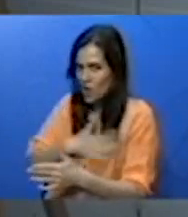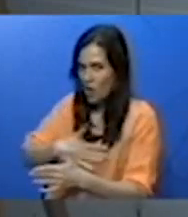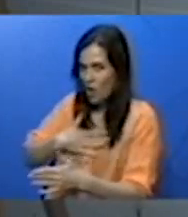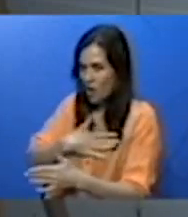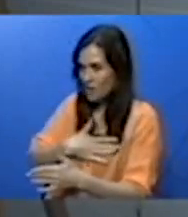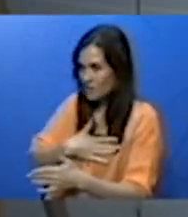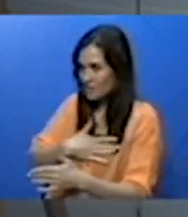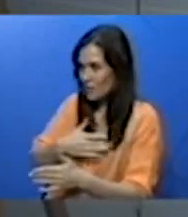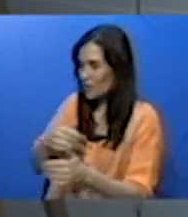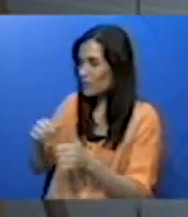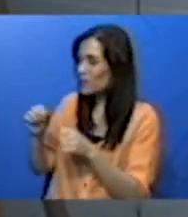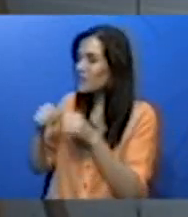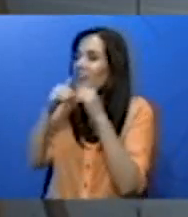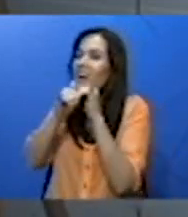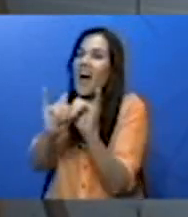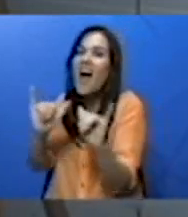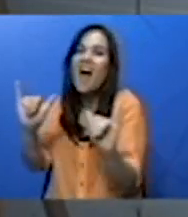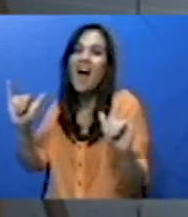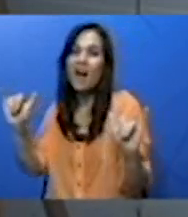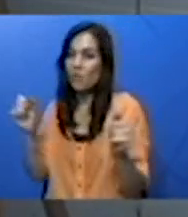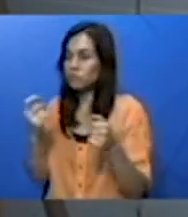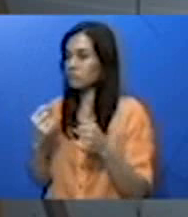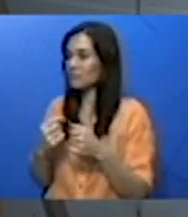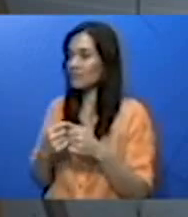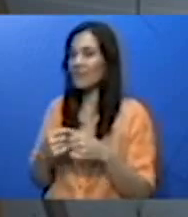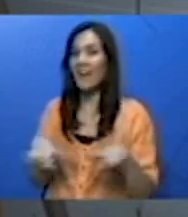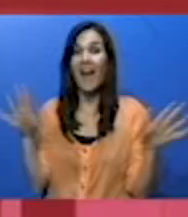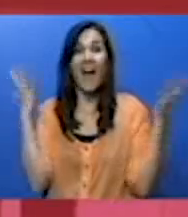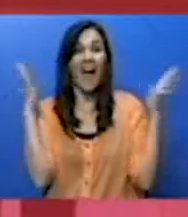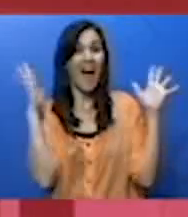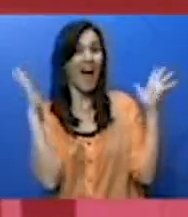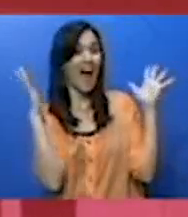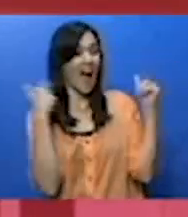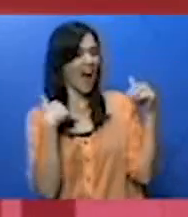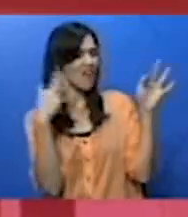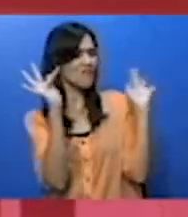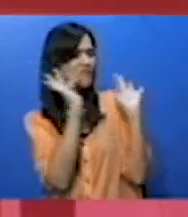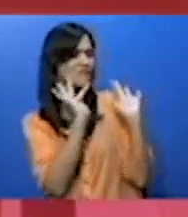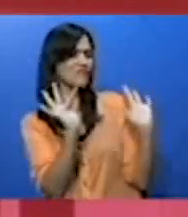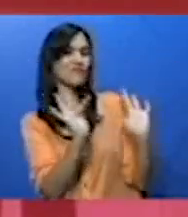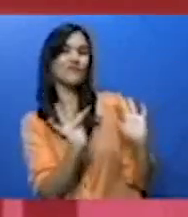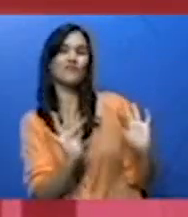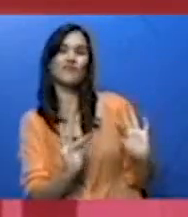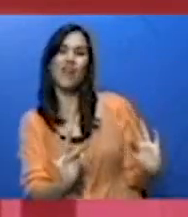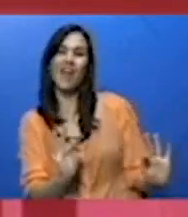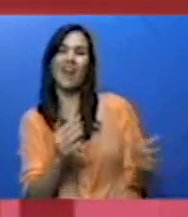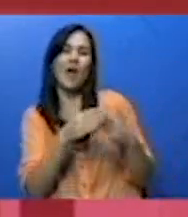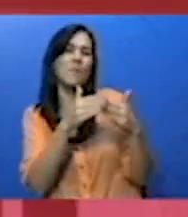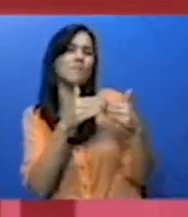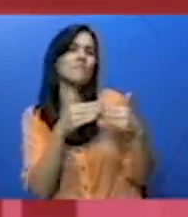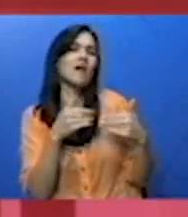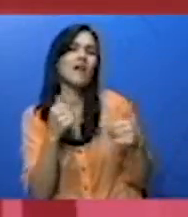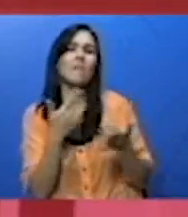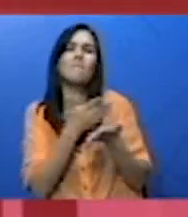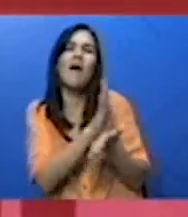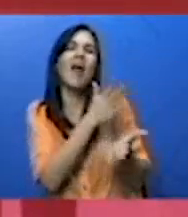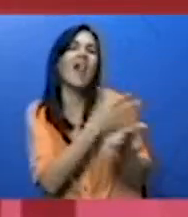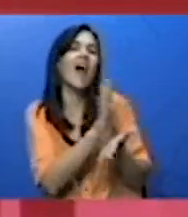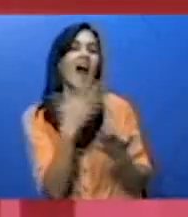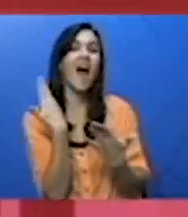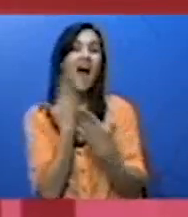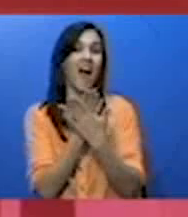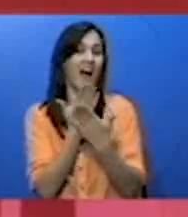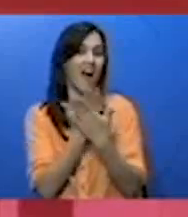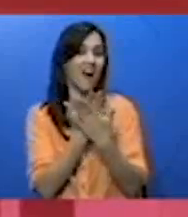você vem recitar um para nós, pra turma do terceiro ano? Meu Deus, eu fico tão feliz quando você me pede para participar da